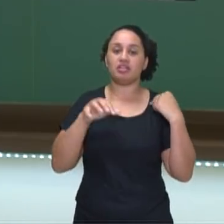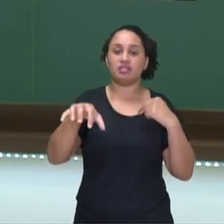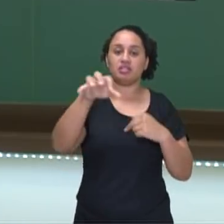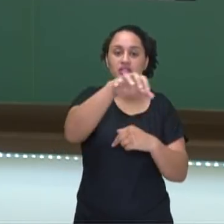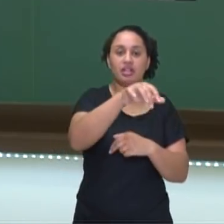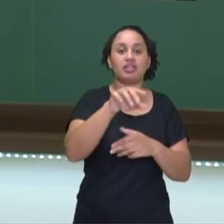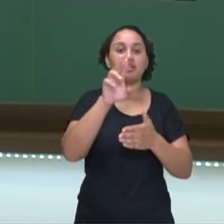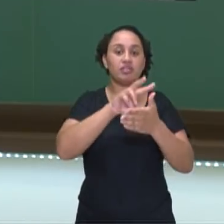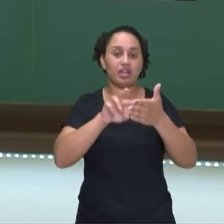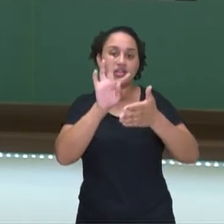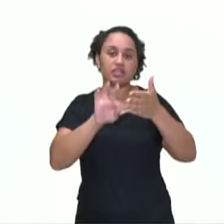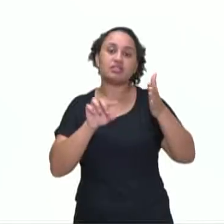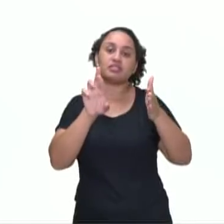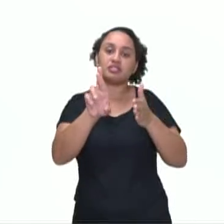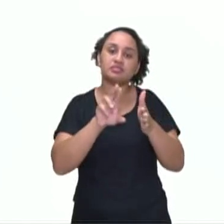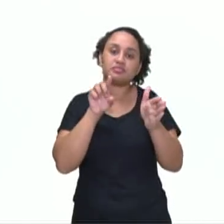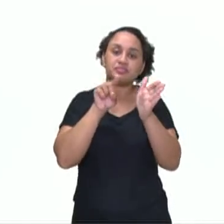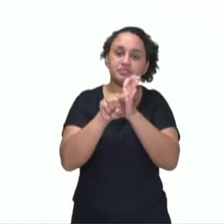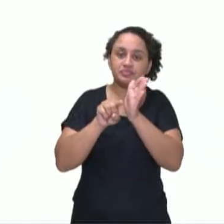as perguntas, vai!